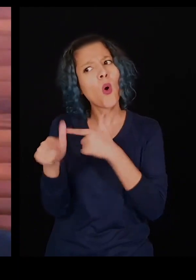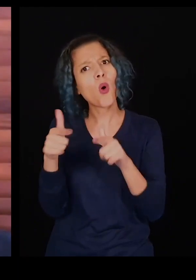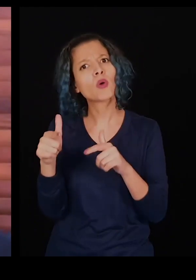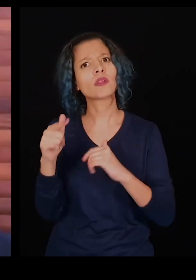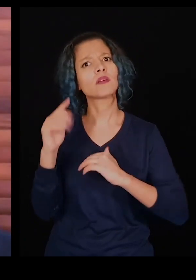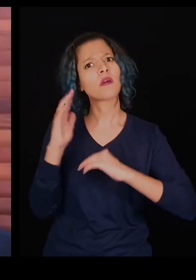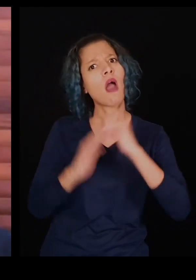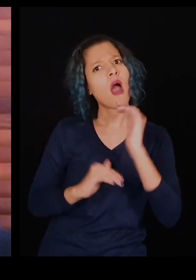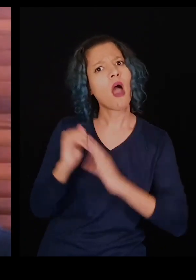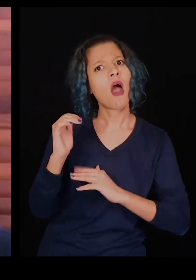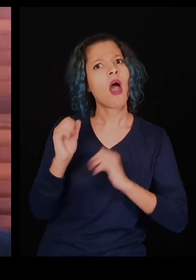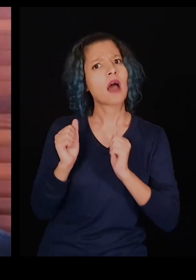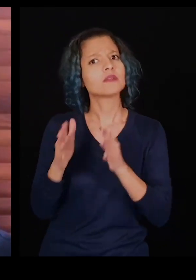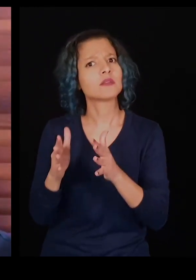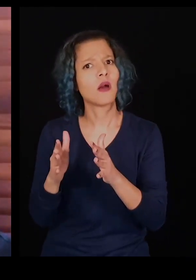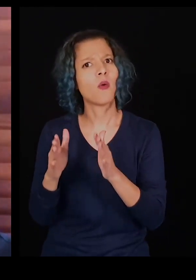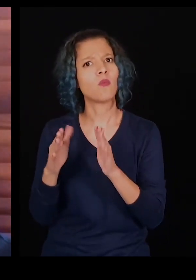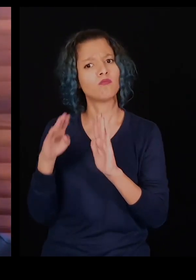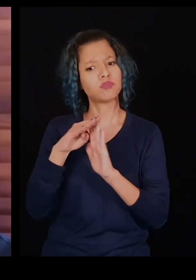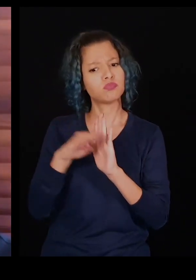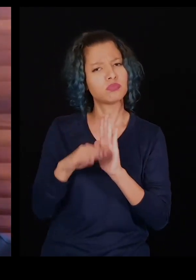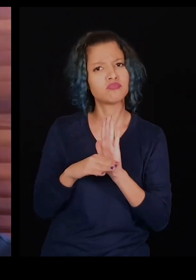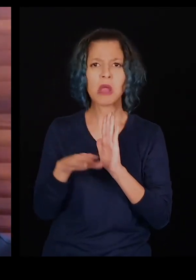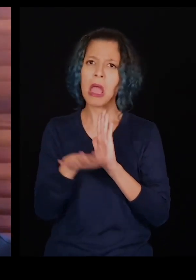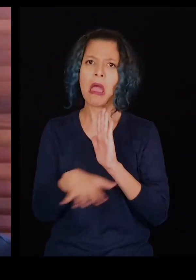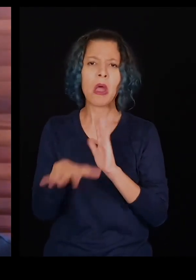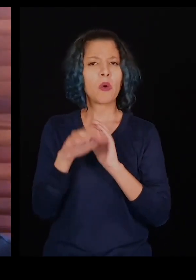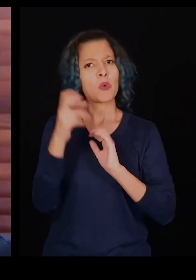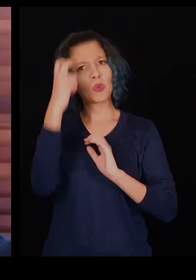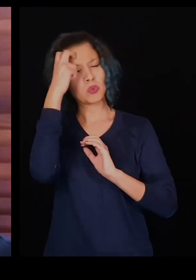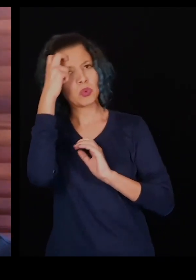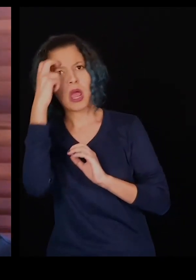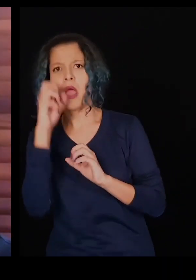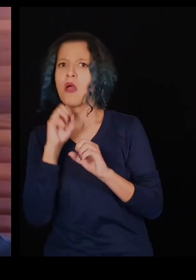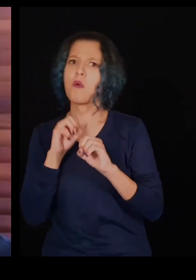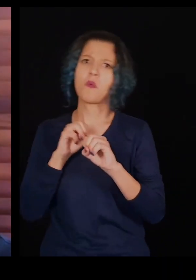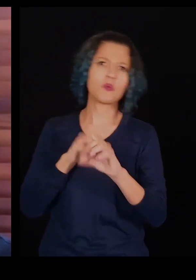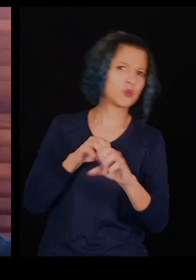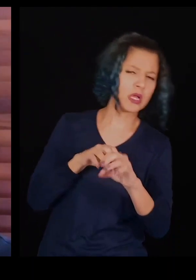no campo cultural ou mesmo no campo educacional,